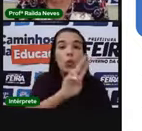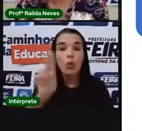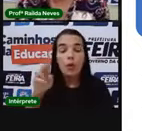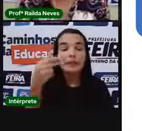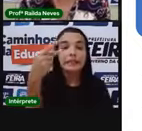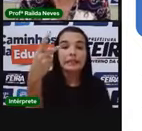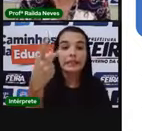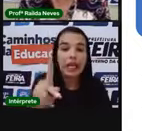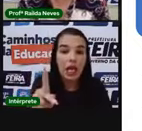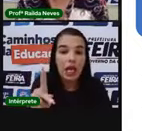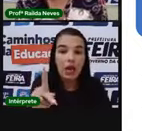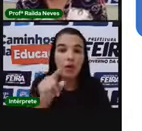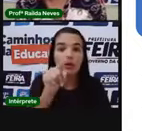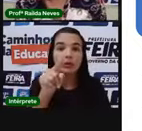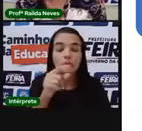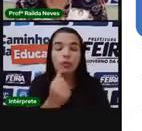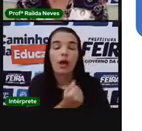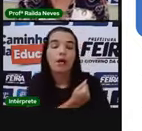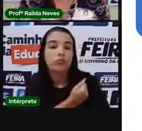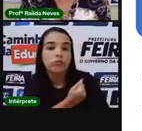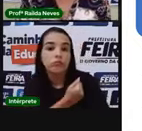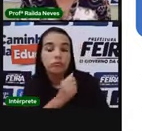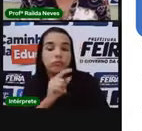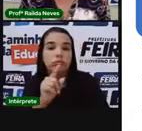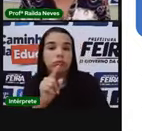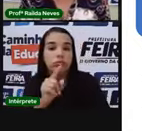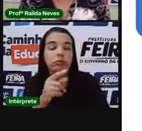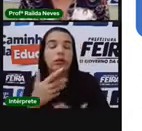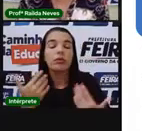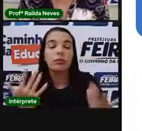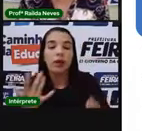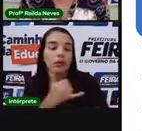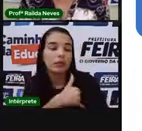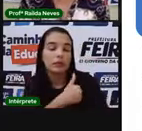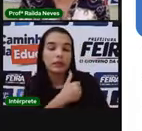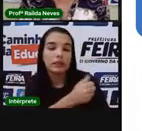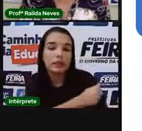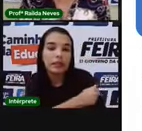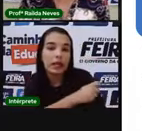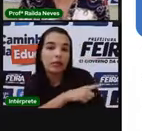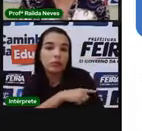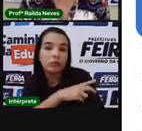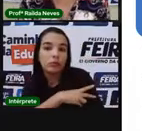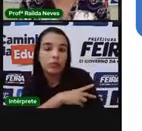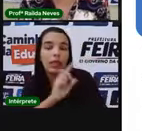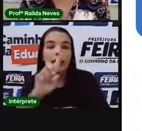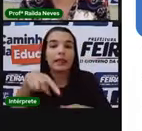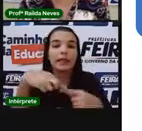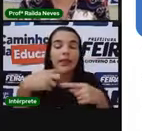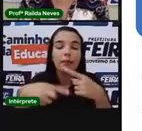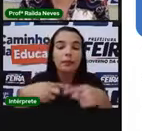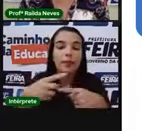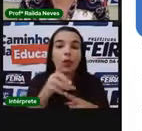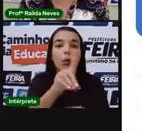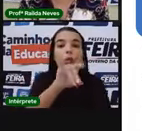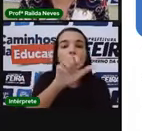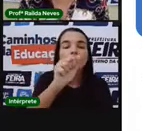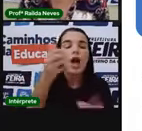nome, a sua série ano, e depois você vai colocar a datinha de hoje,